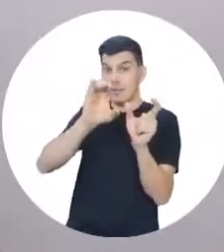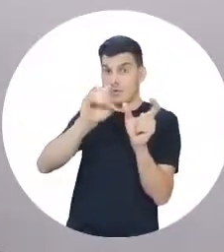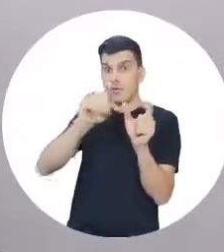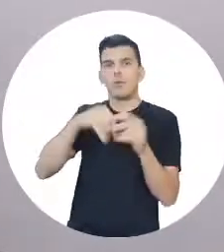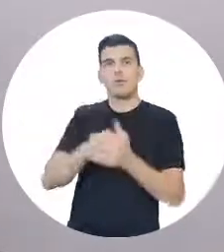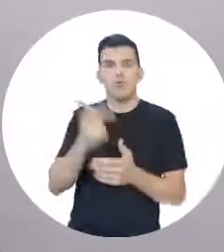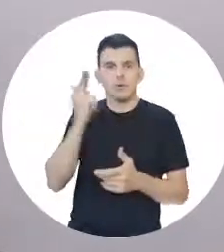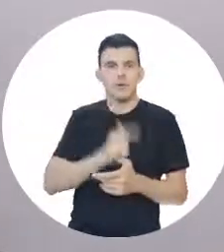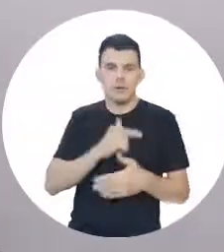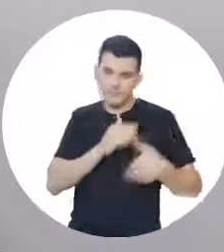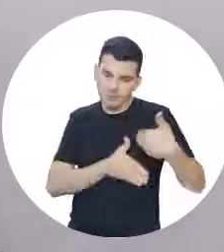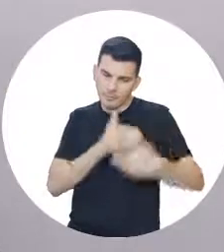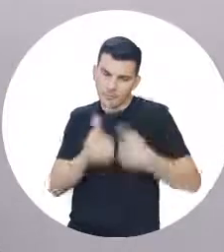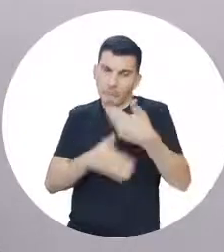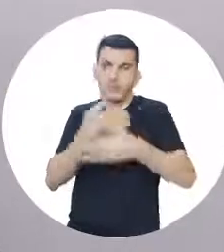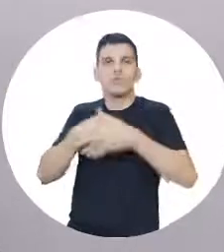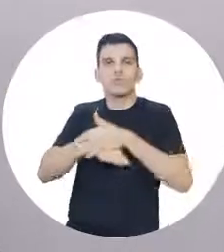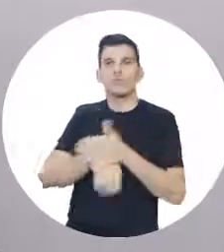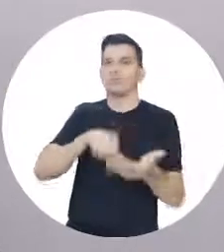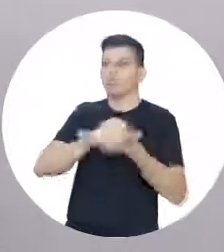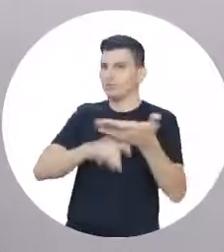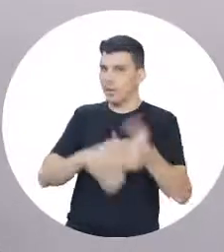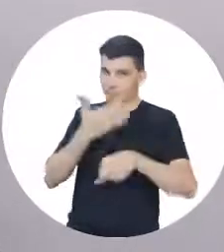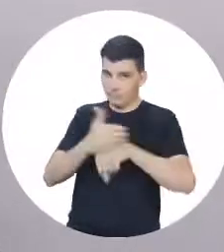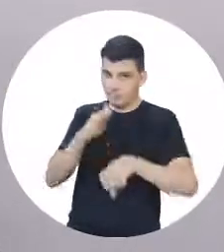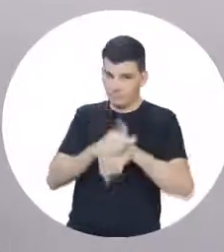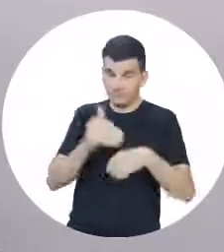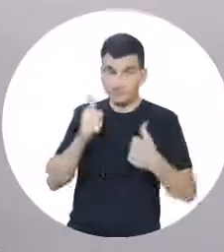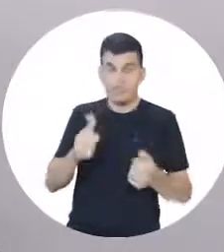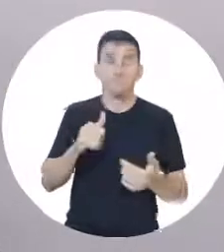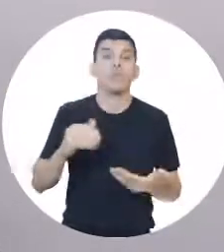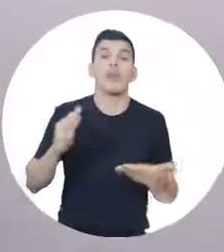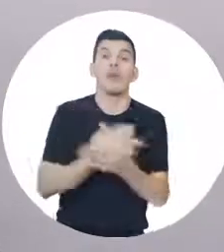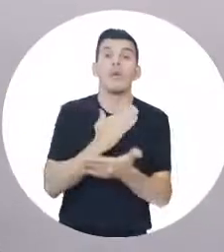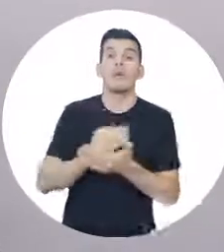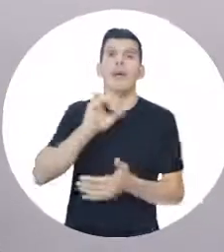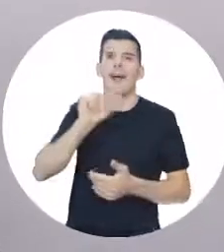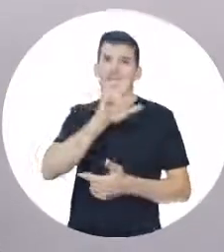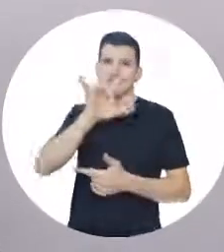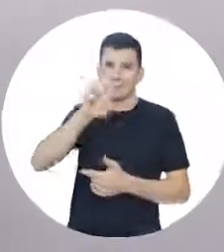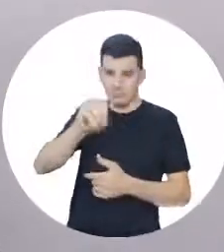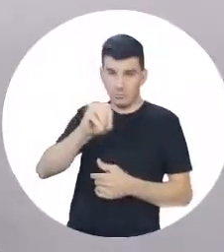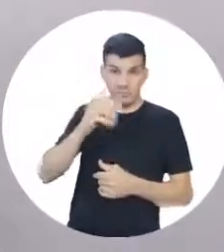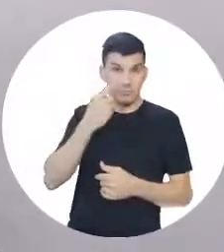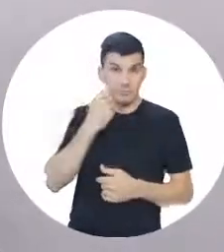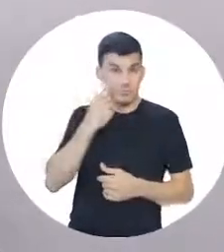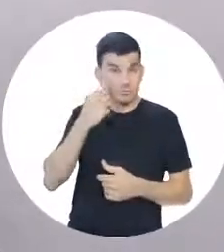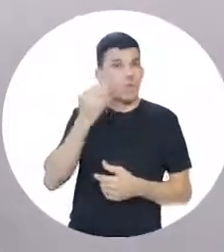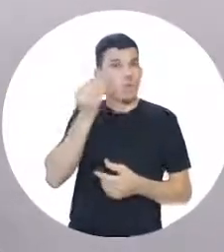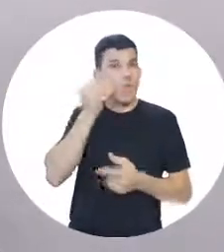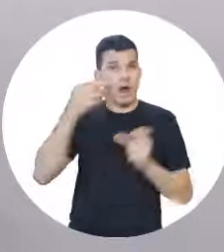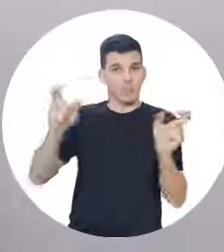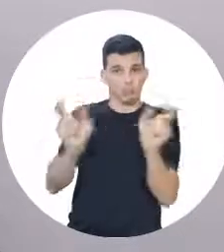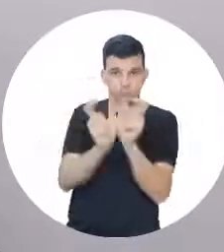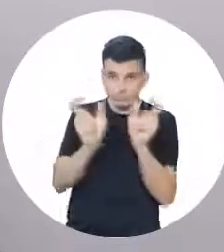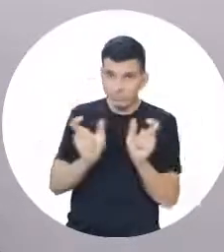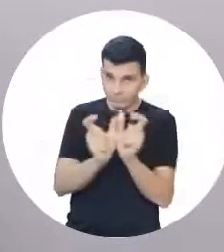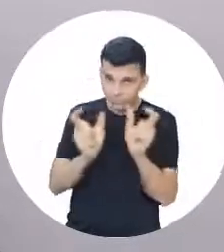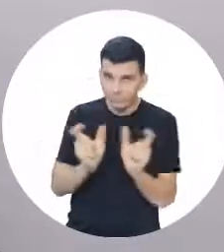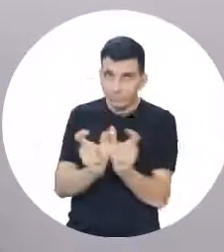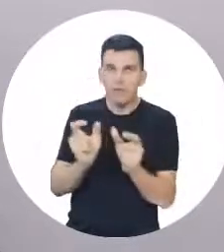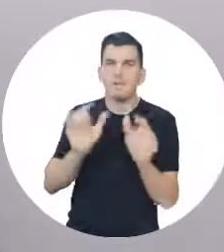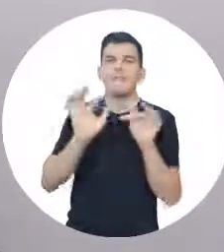consegue adquirir com maior facilidade à medida que você faz mais exercícios. Pega alguns ácidos na internet, alguns hidrácidos, e vai tentando juntar